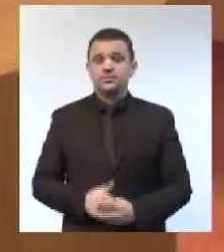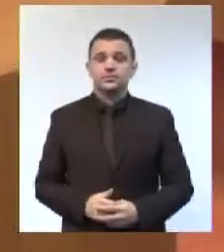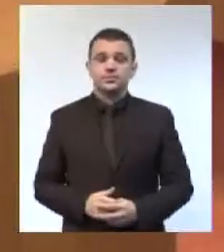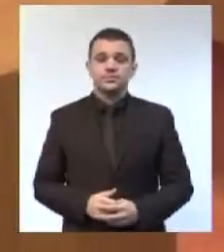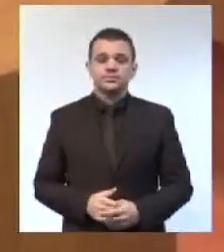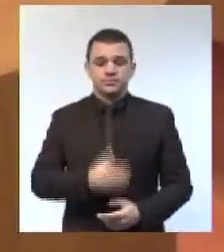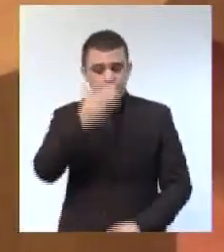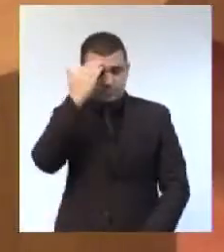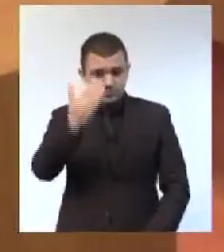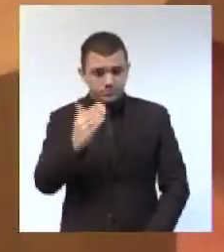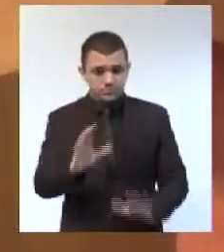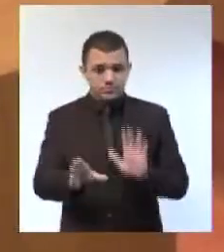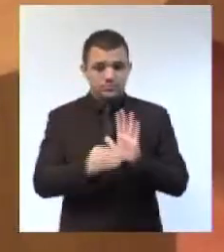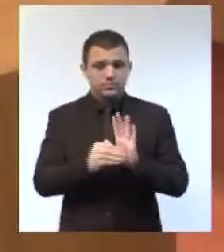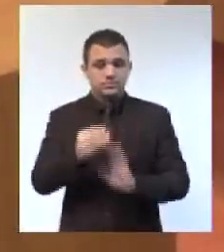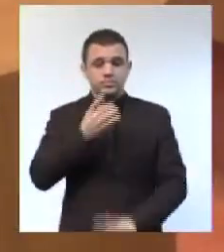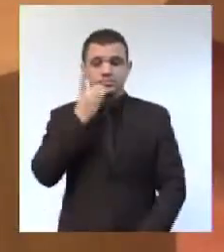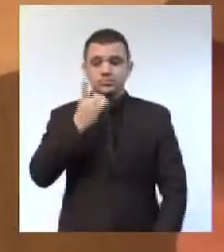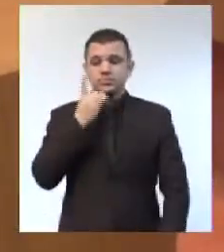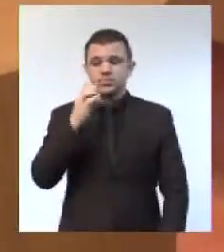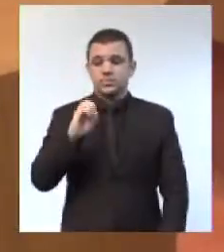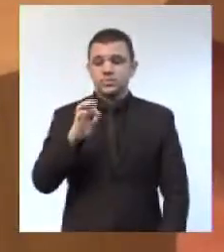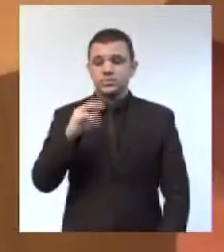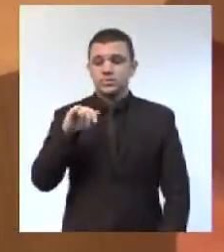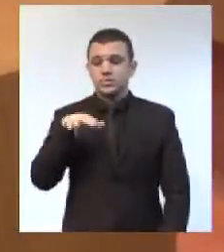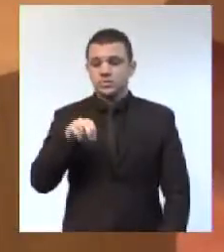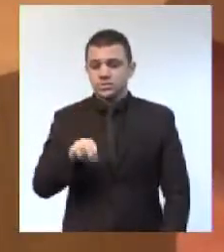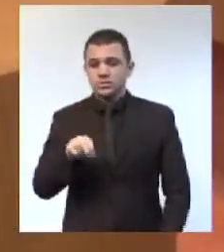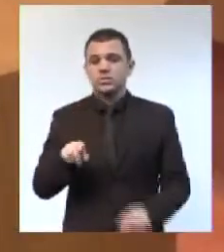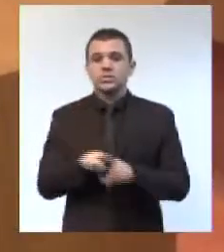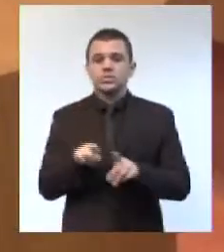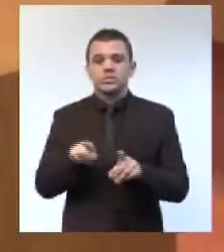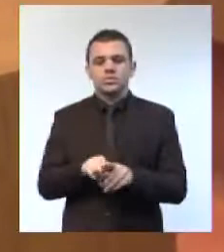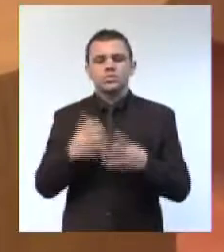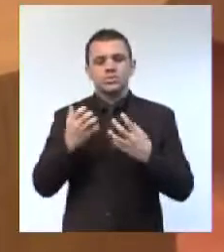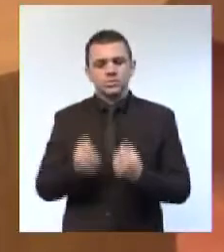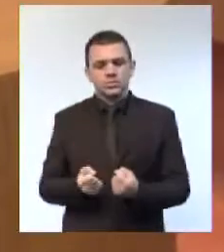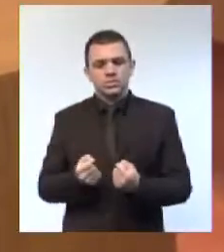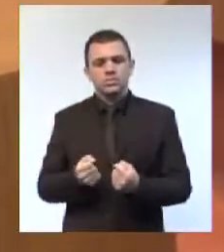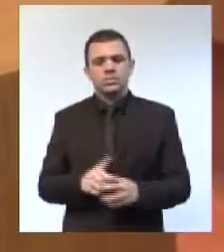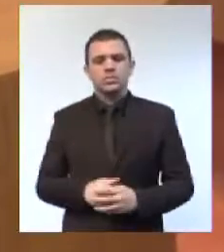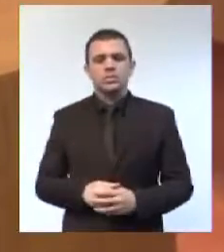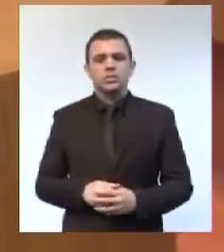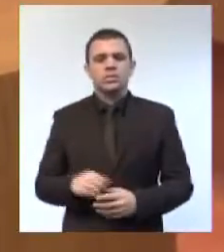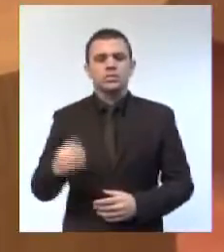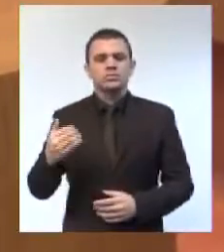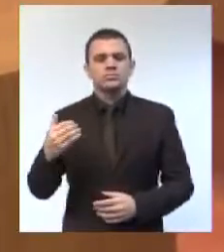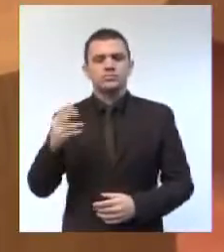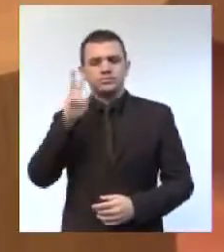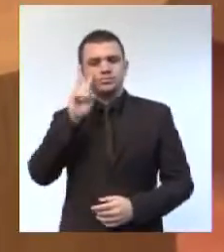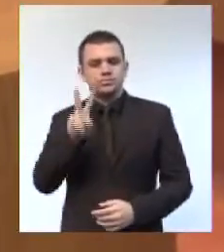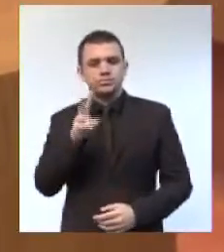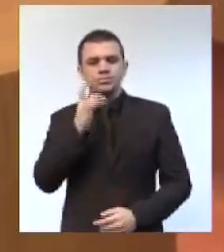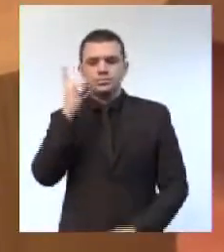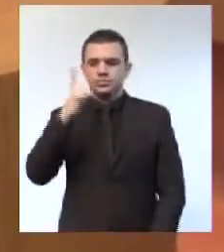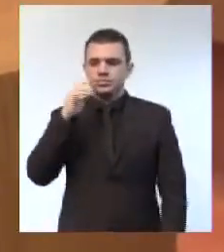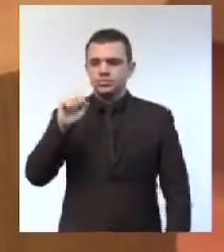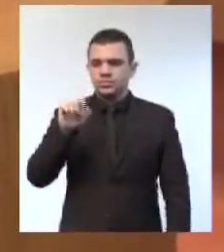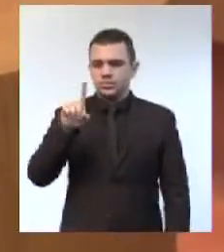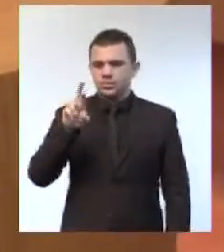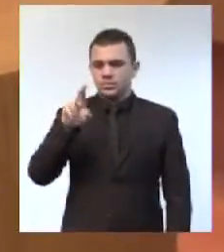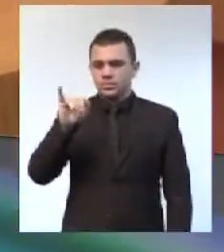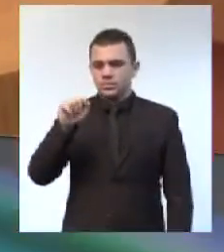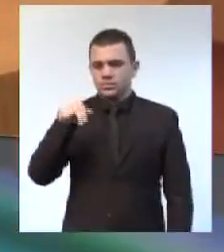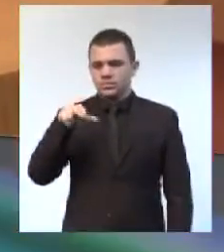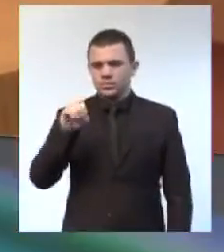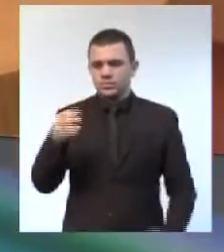parte do deputado Otelino e confesso, deputado Otelino, quando vi o deputado Adriano subir na tribuna hoje, quando ele